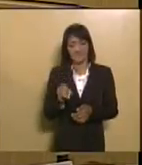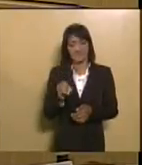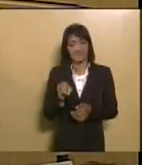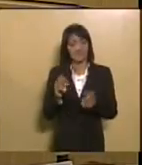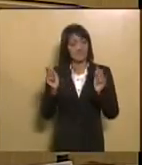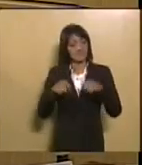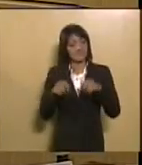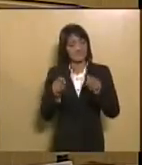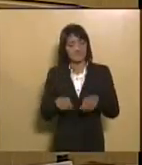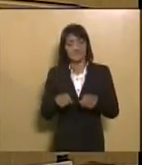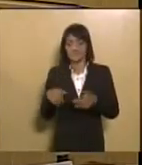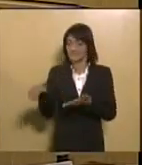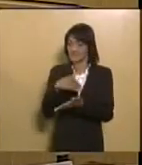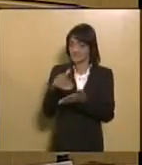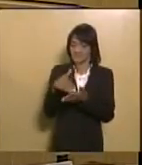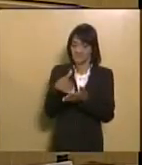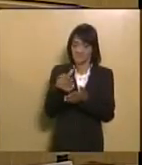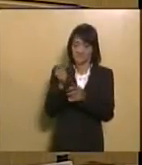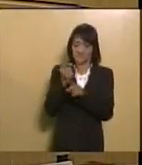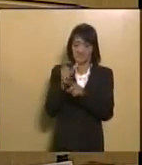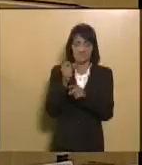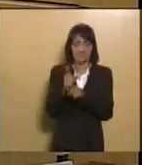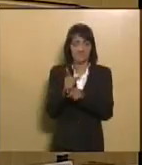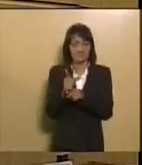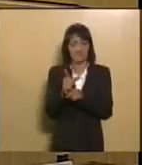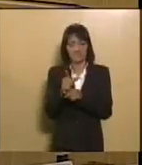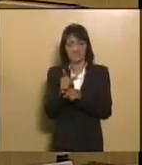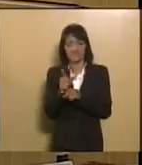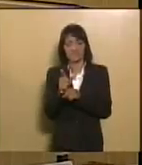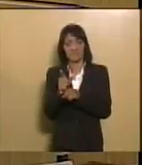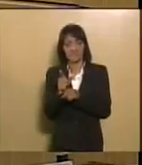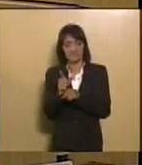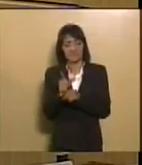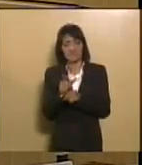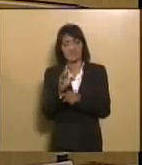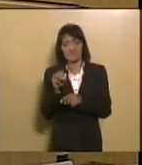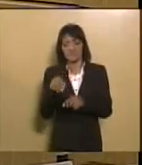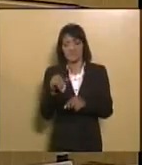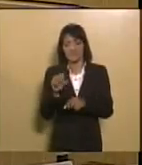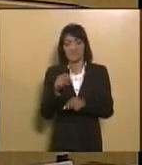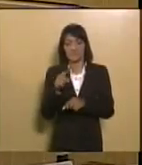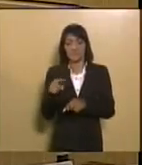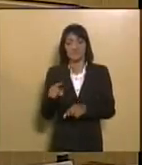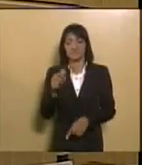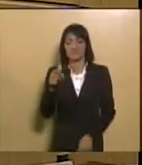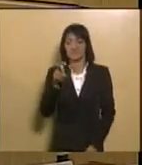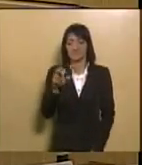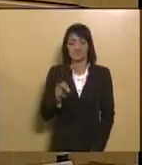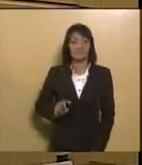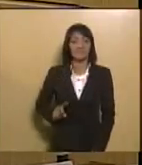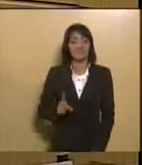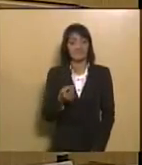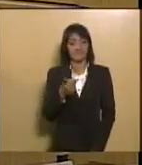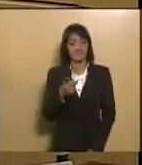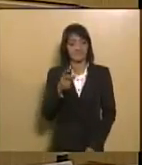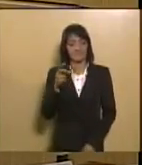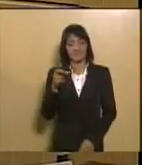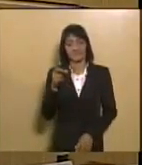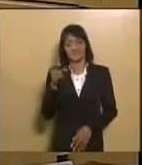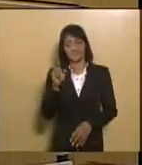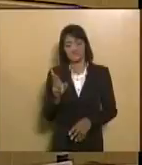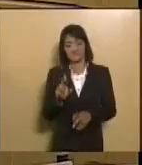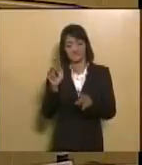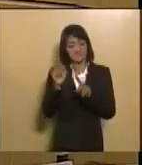aluguel que a Secretaria via Fundação Estadual de Saúde está fazendo do antigo Mistão, R$150 mil por mês. Tive alguns